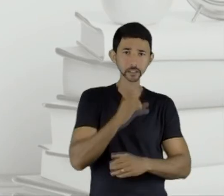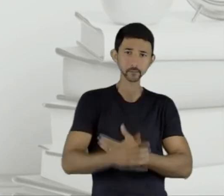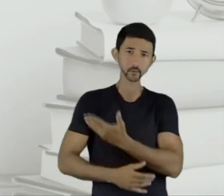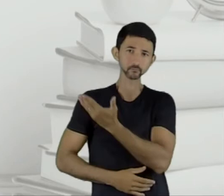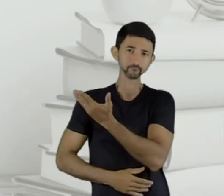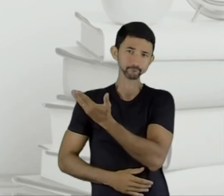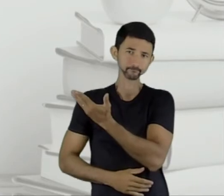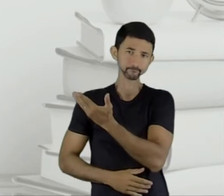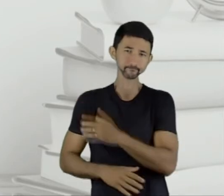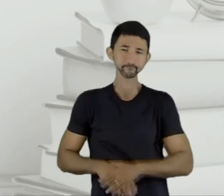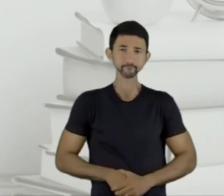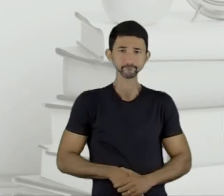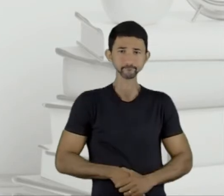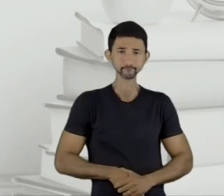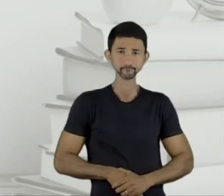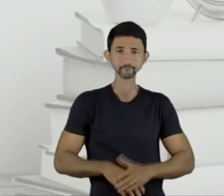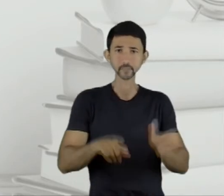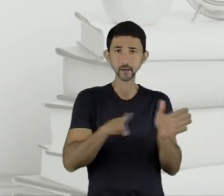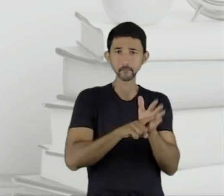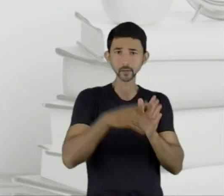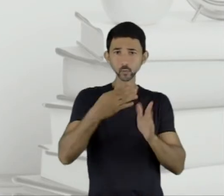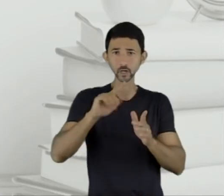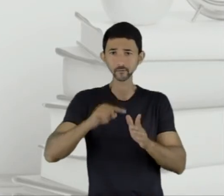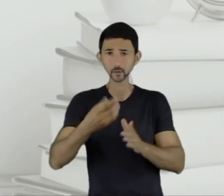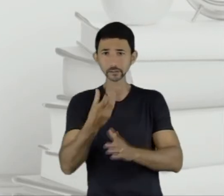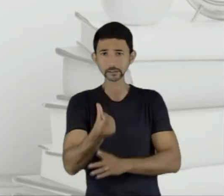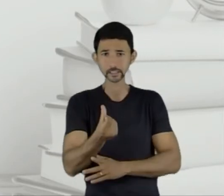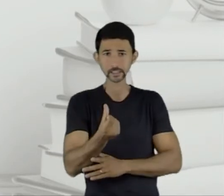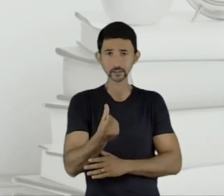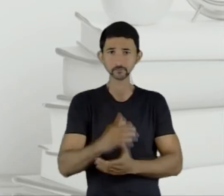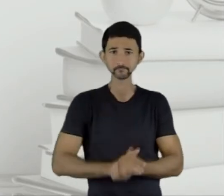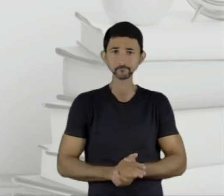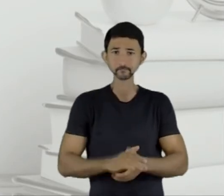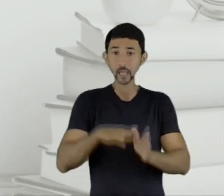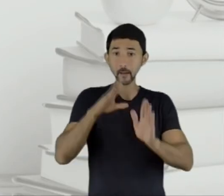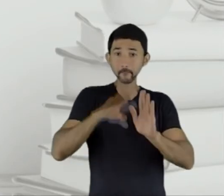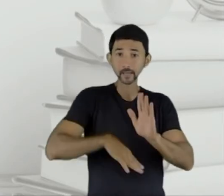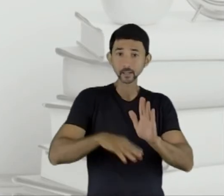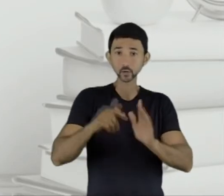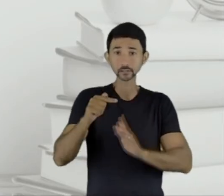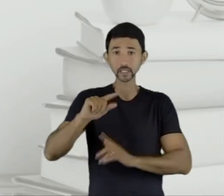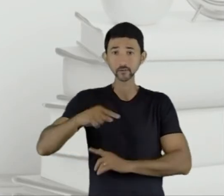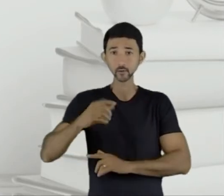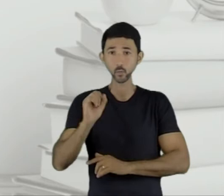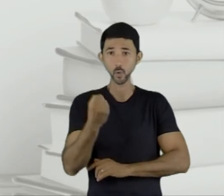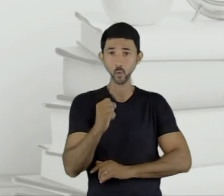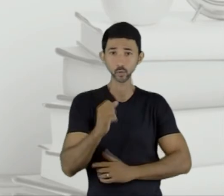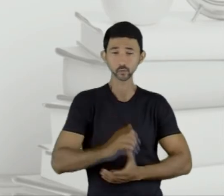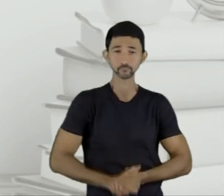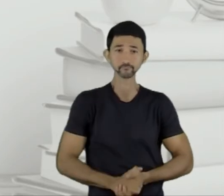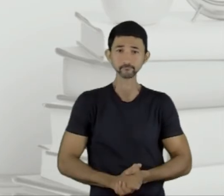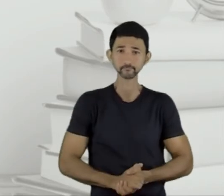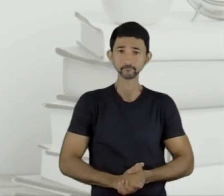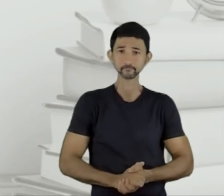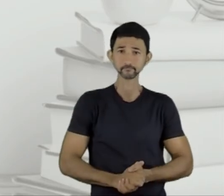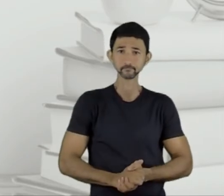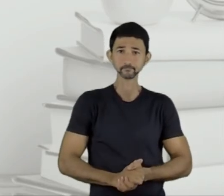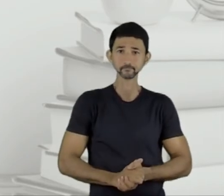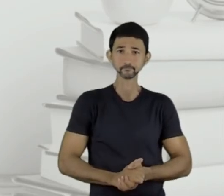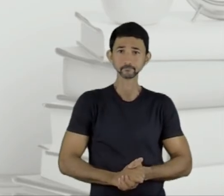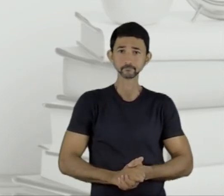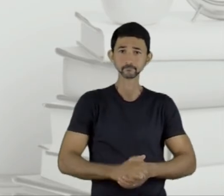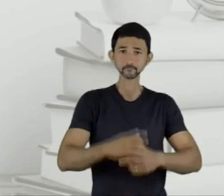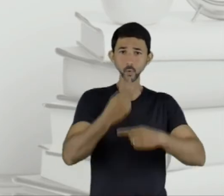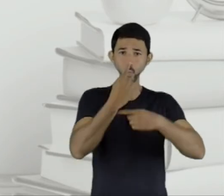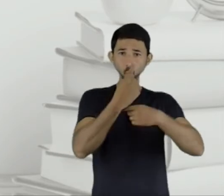Menos 4,6 é menor que 7,8. Menos 1 terço é menor que 13. Eu nem preciso fazer